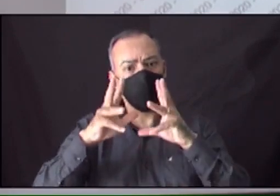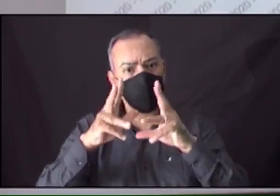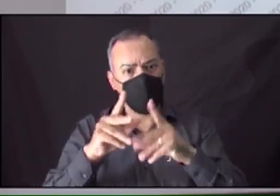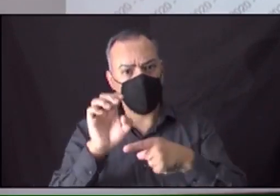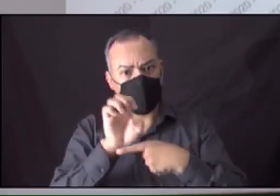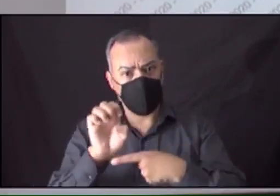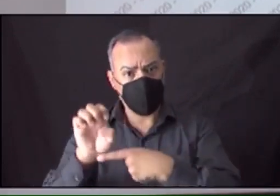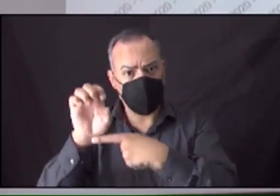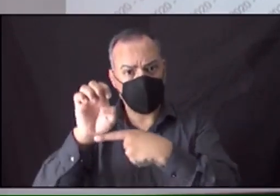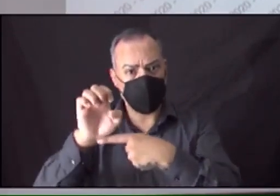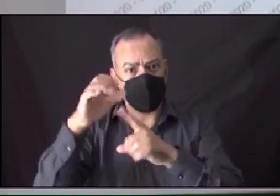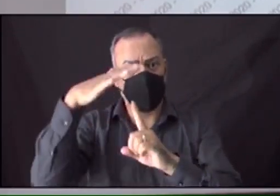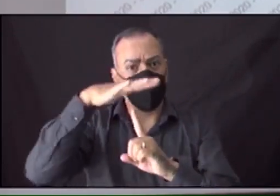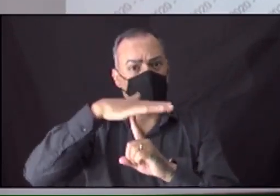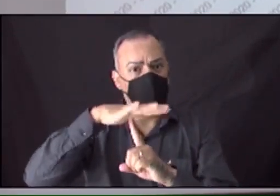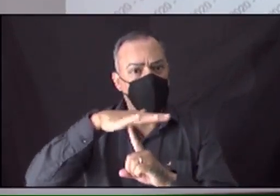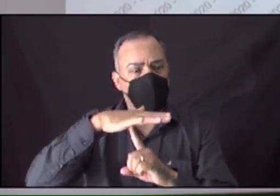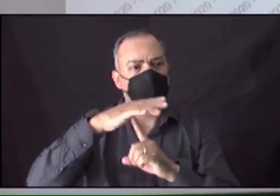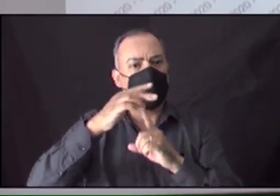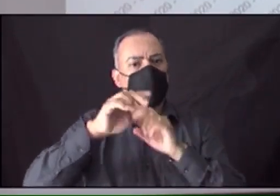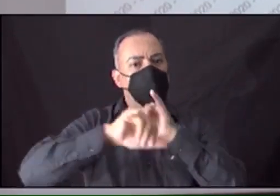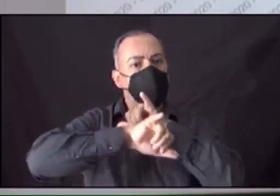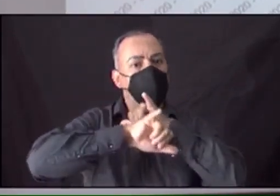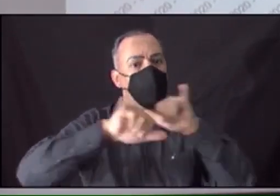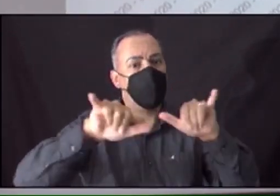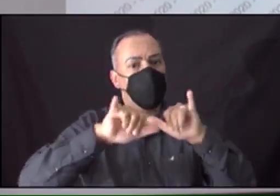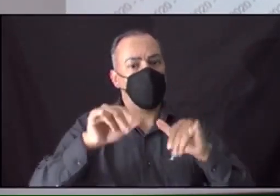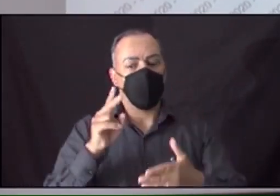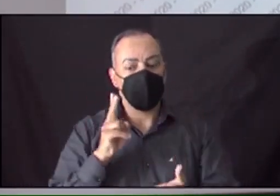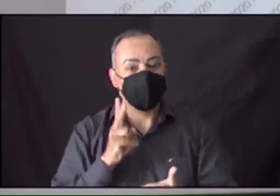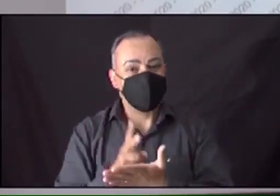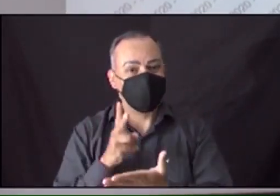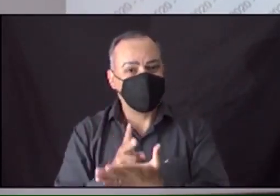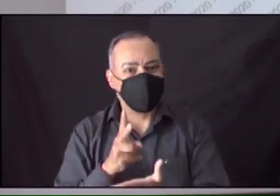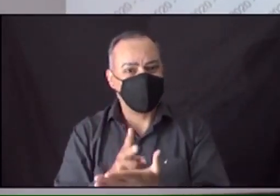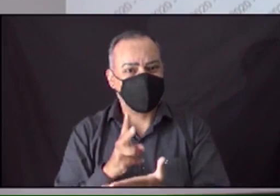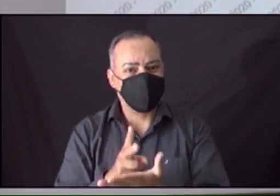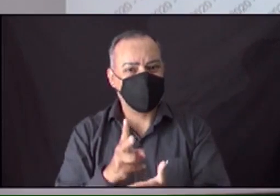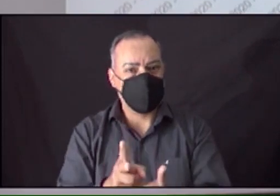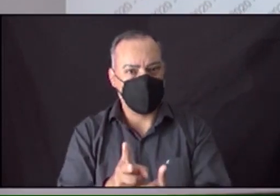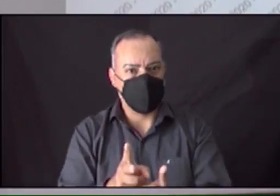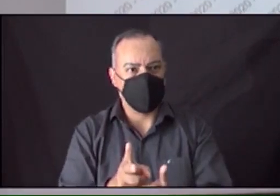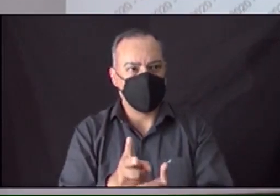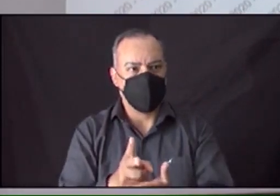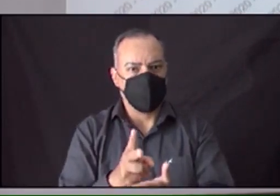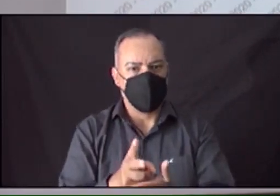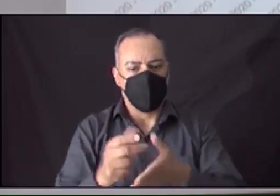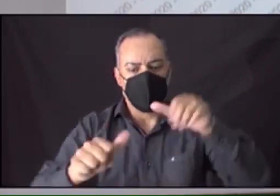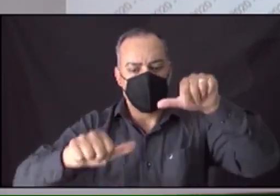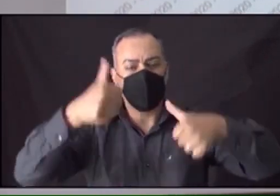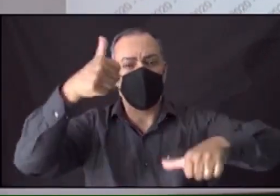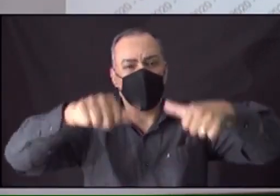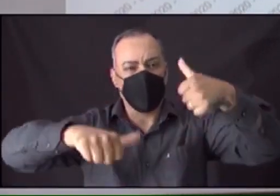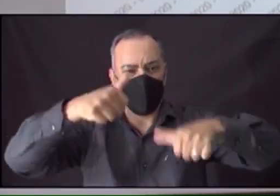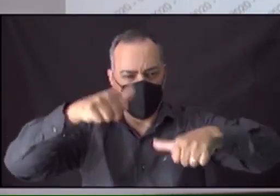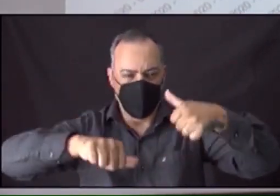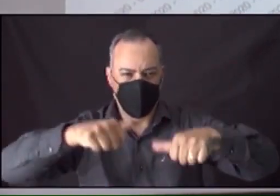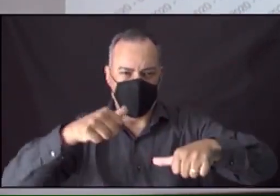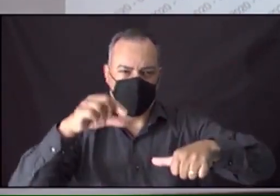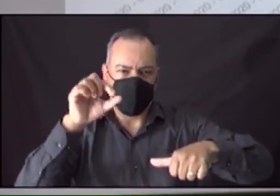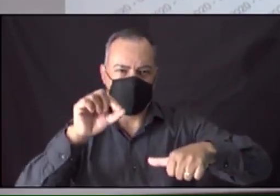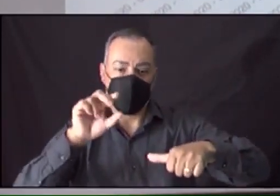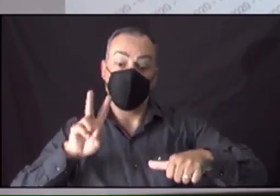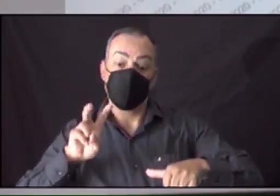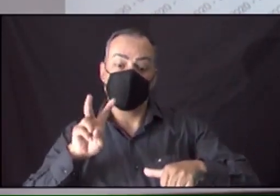Paraná, aquilo que a gente vem falando sempre, se você fazer um segmento ou uma sequência de avaliação